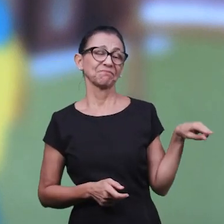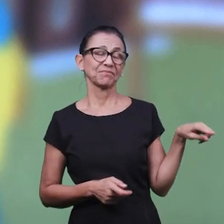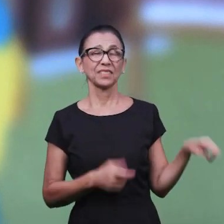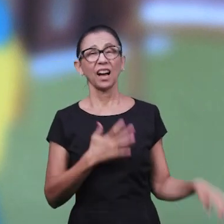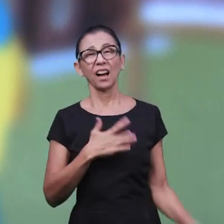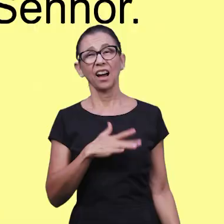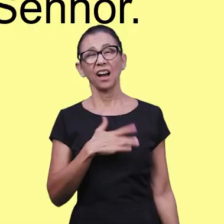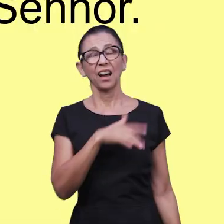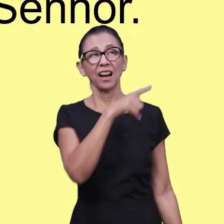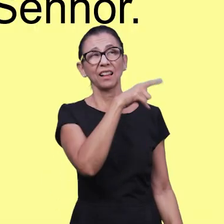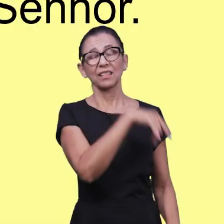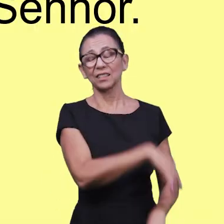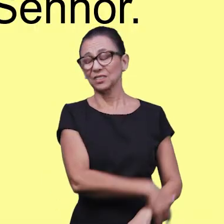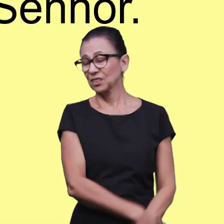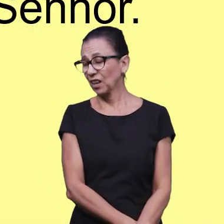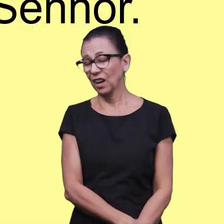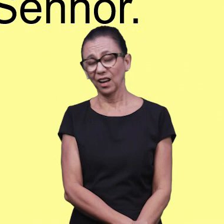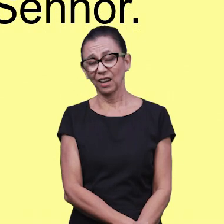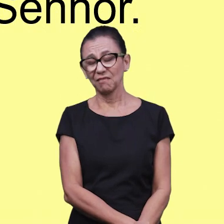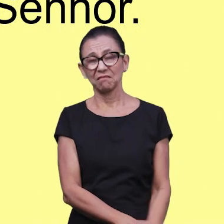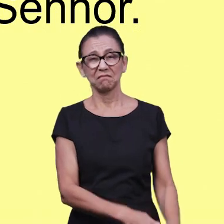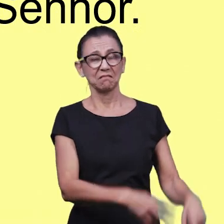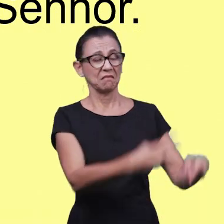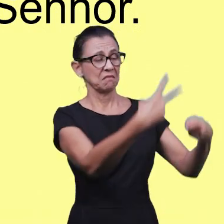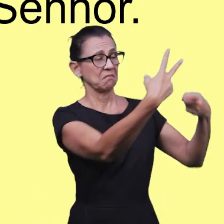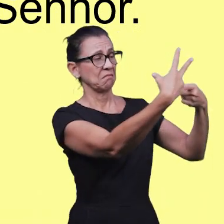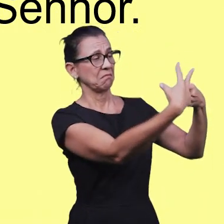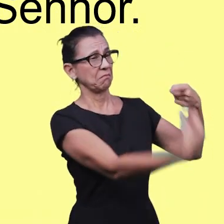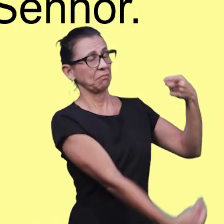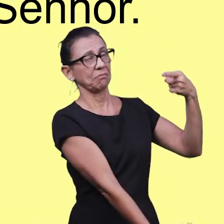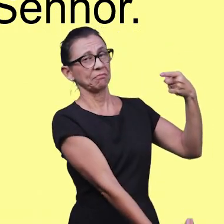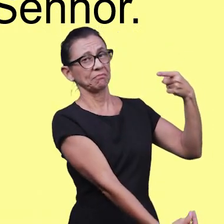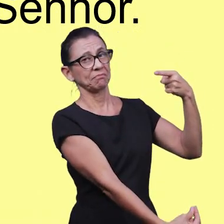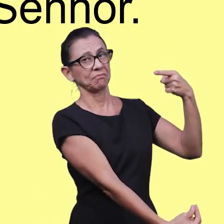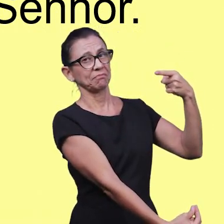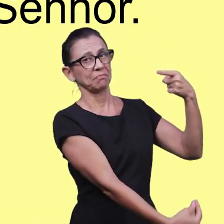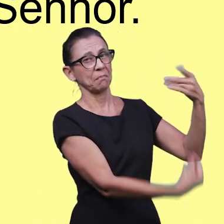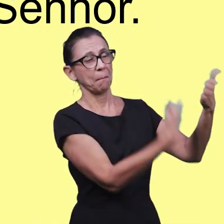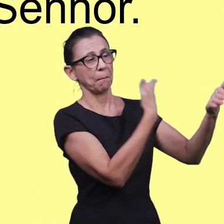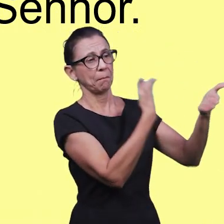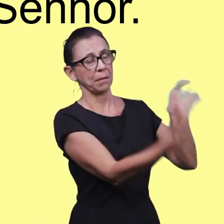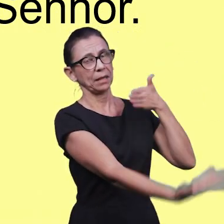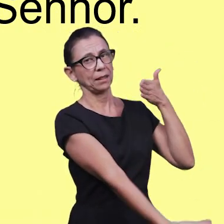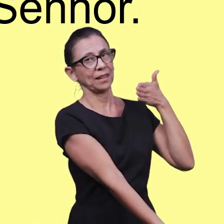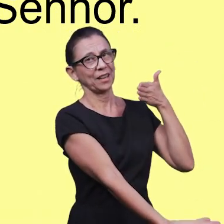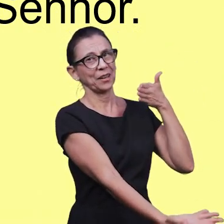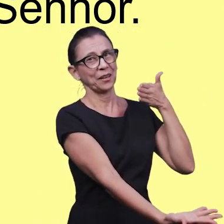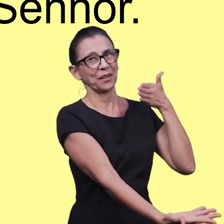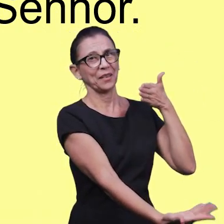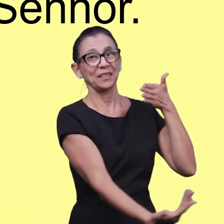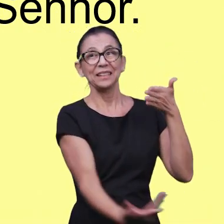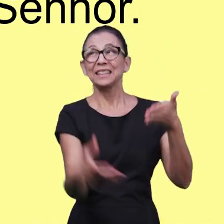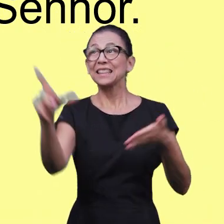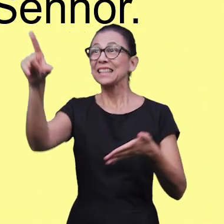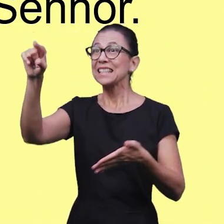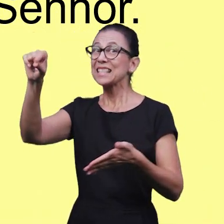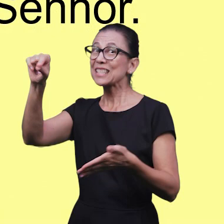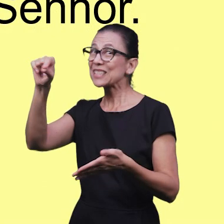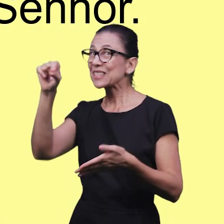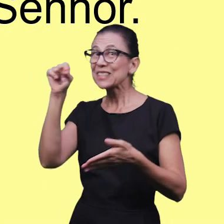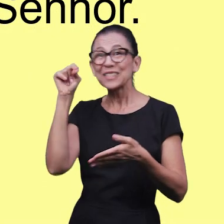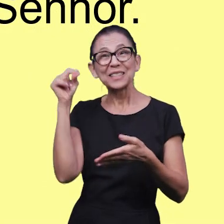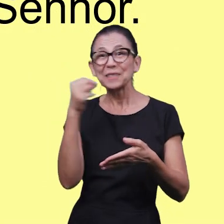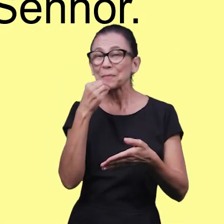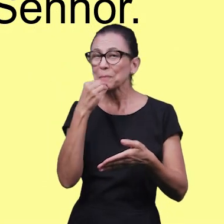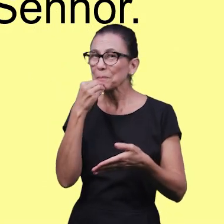de Saul enfraqueceu e foi derrotada. Que possamos fazer a boa escolha de sermos como